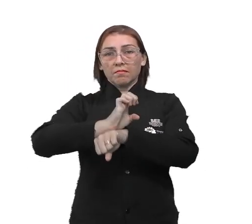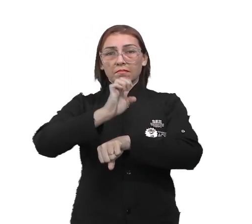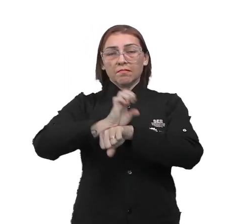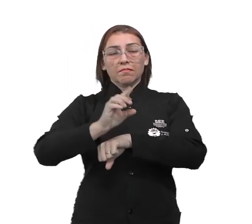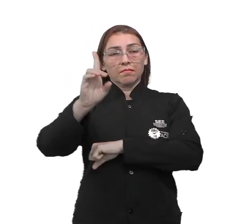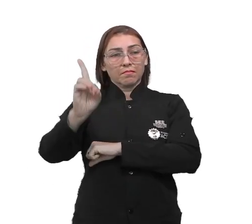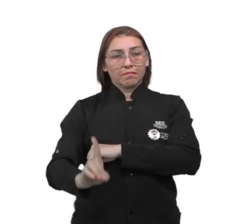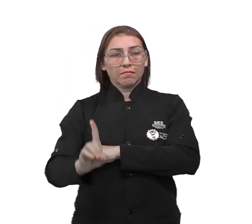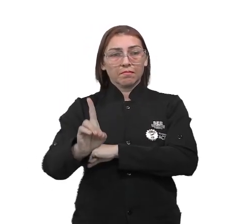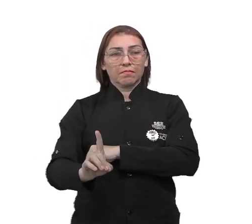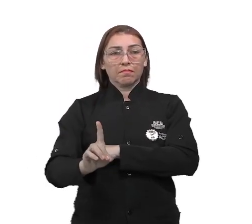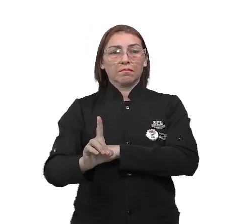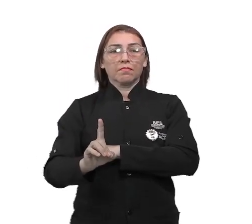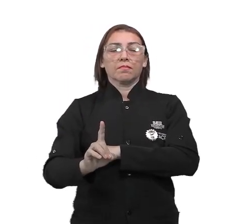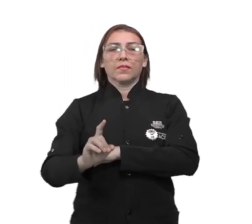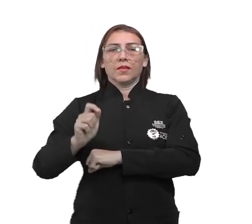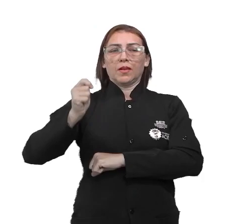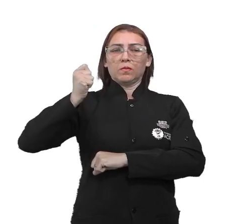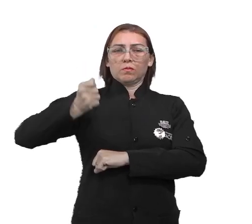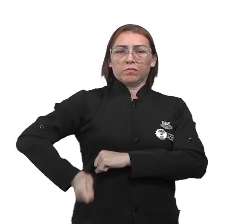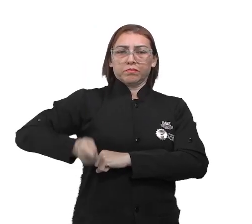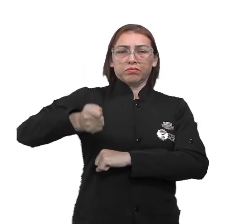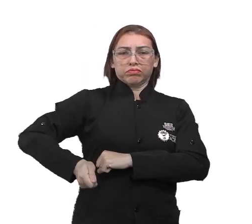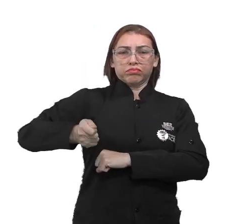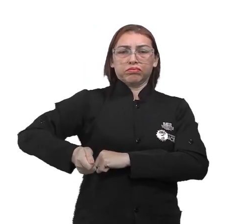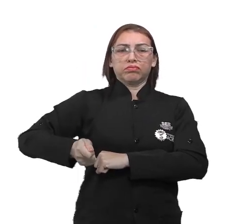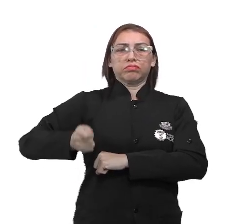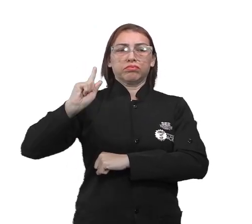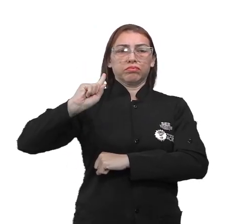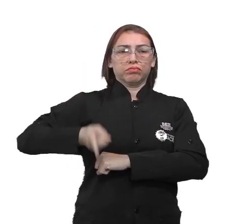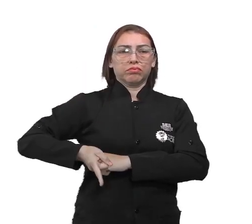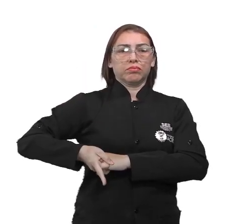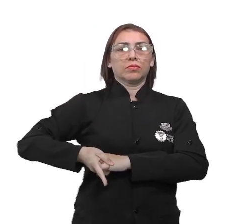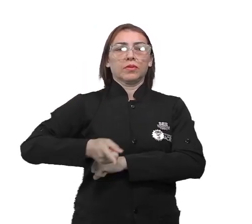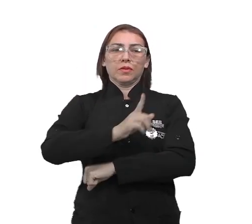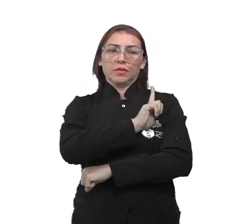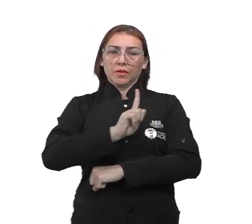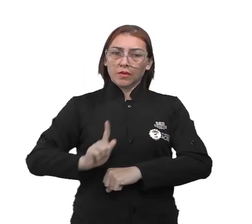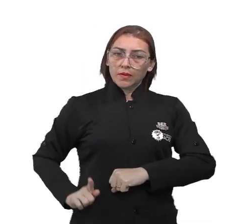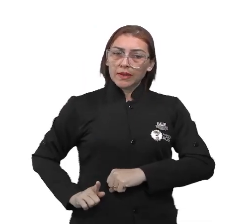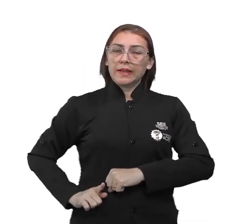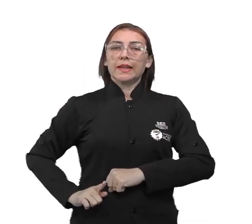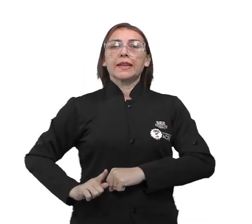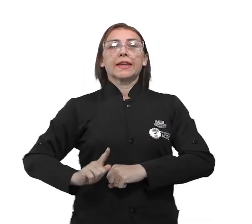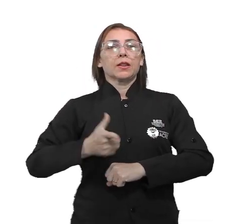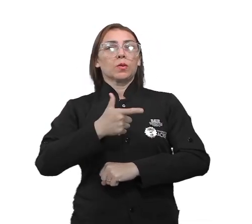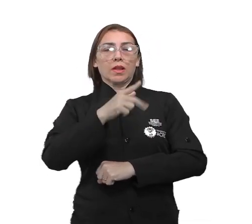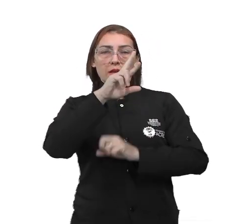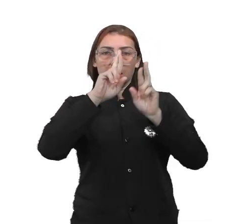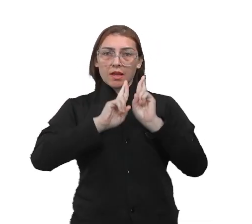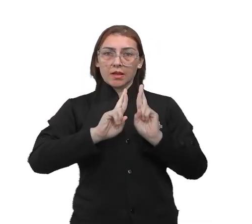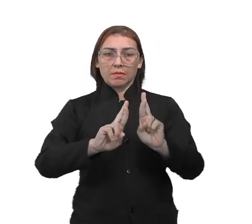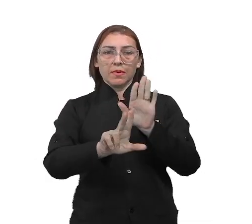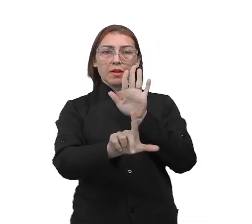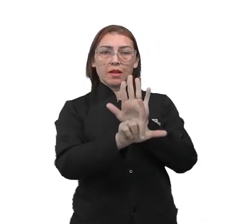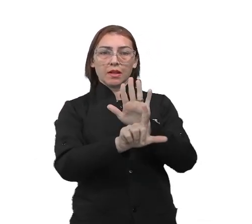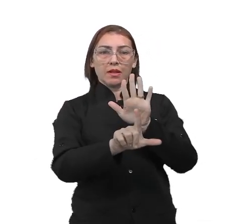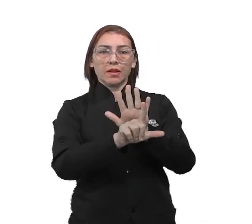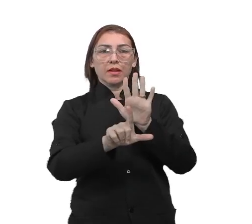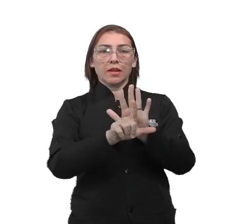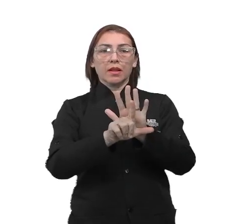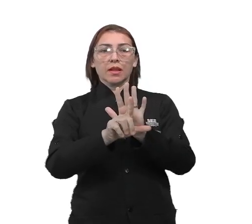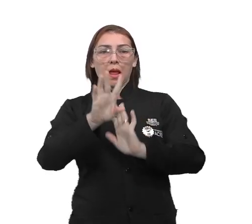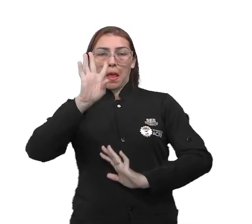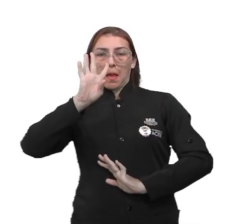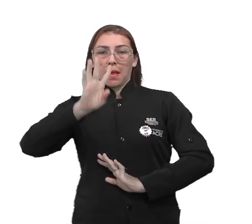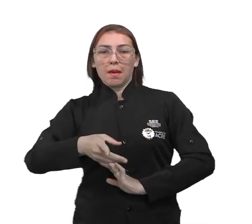de Direito. 2. Autoritarismo e governos que desrespeitam leis e